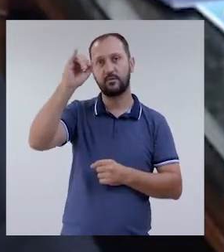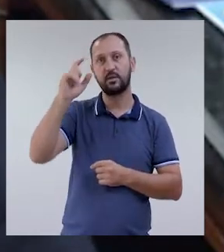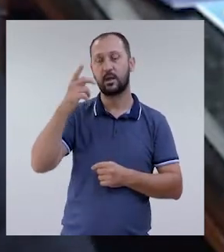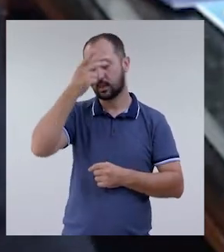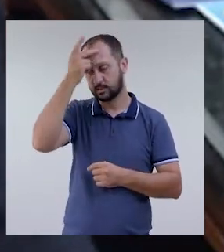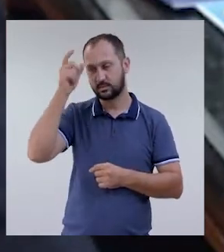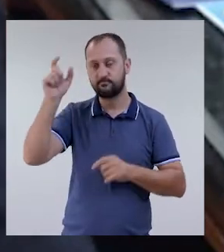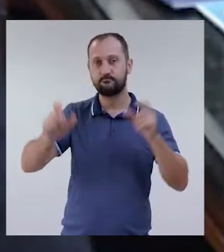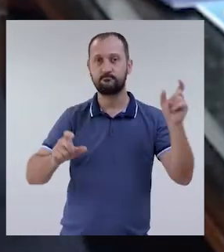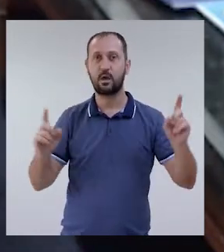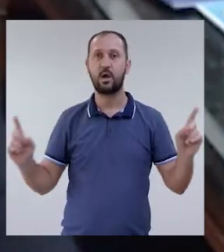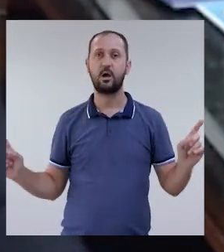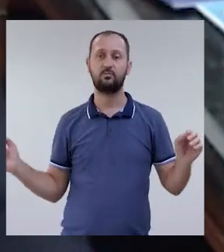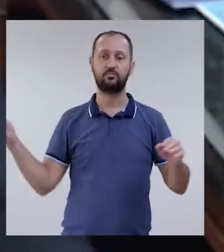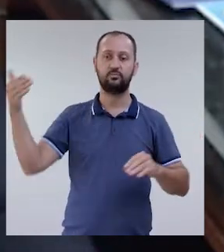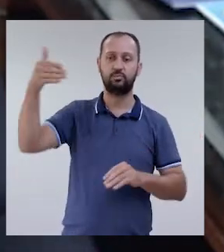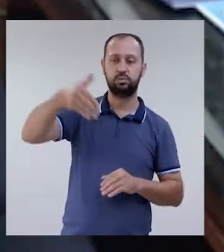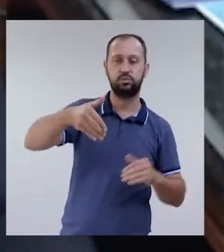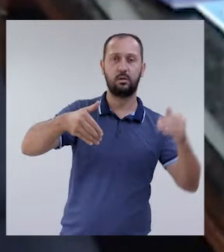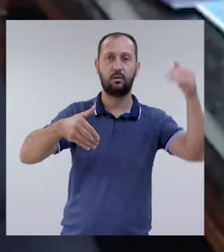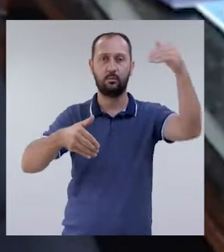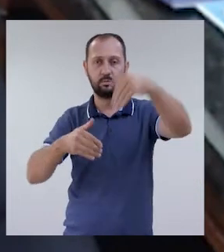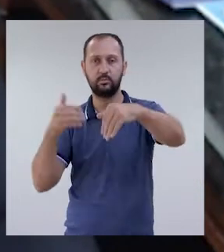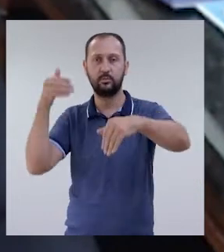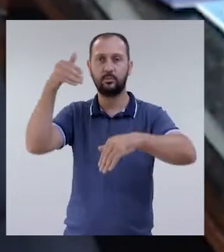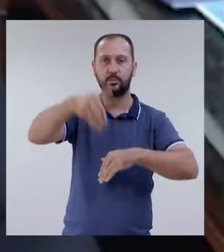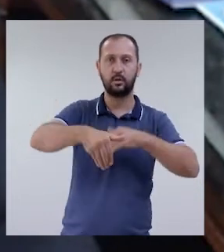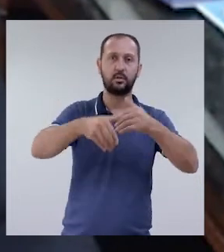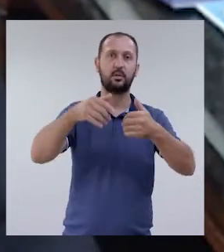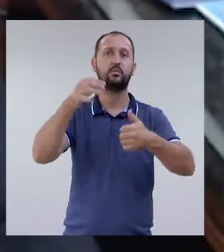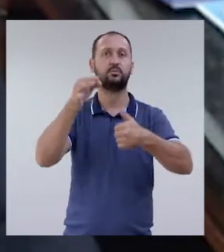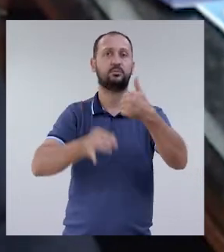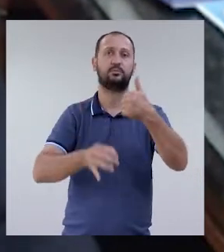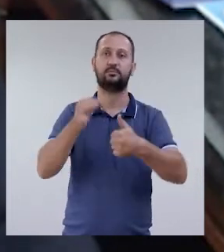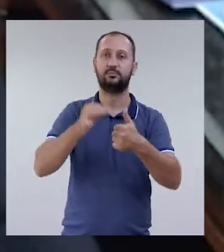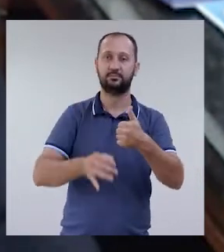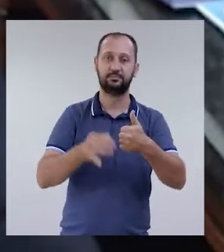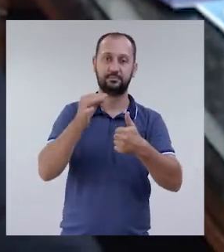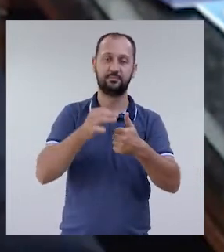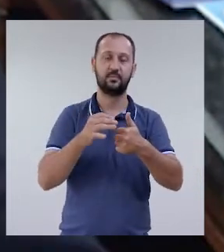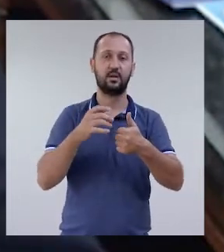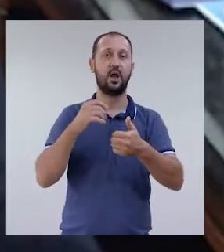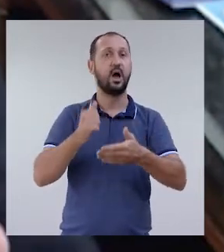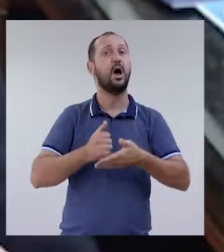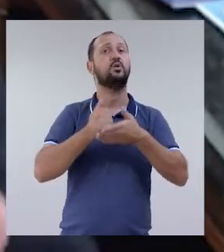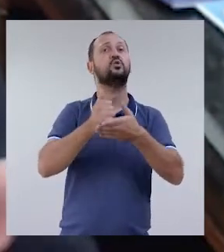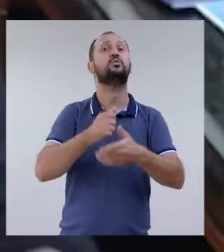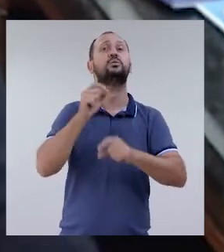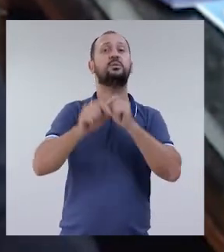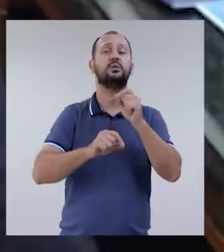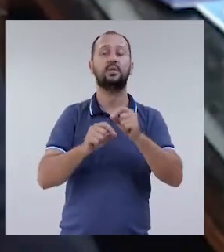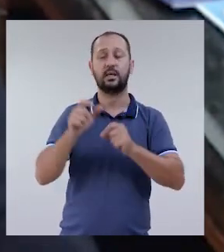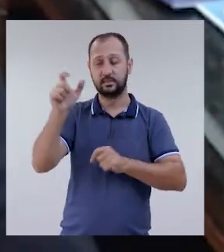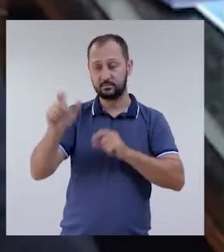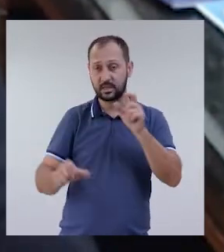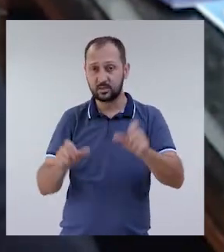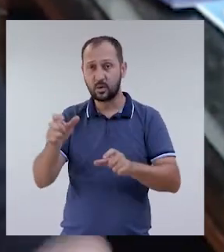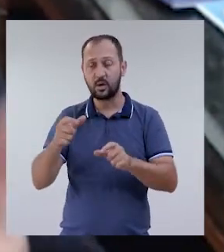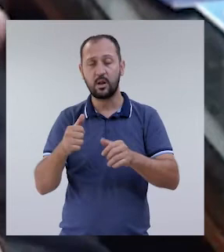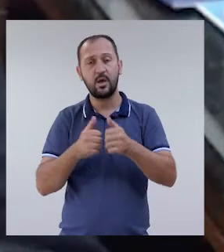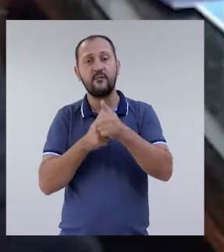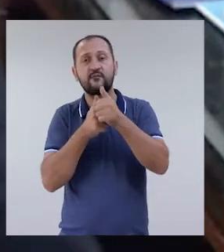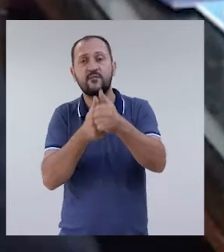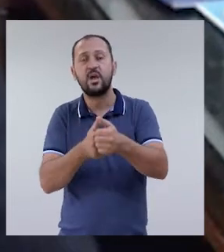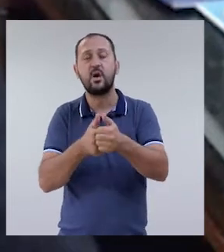evita a locomoção das partes até o Tribunal de Justiça e possibilita a essas